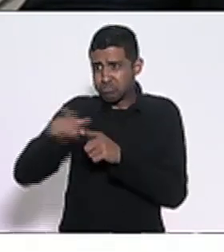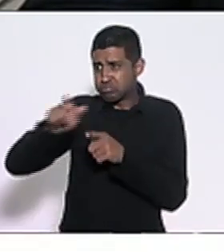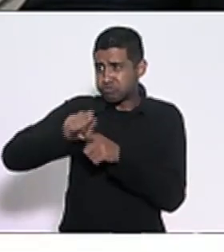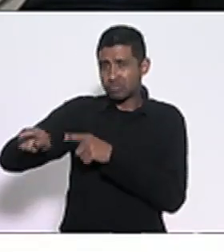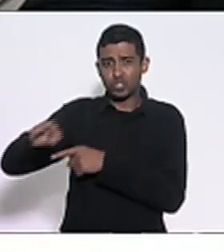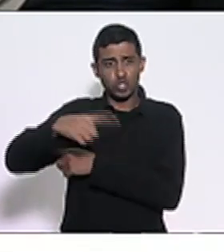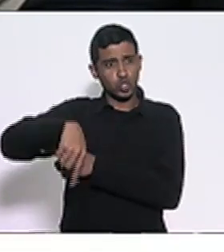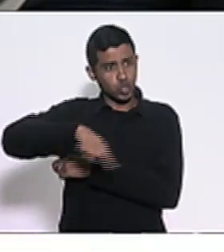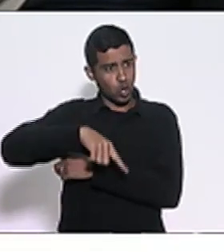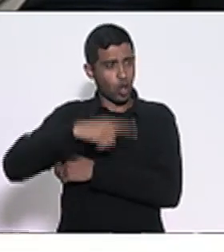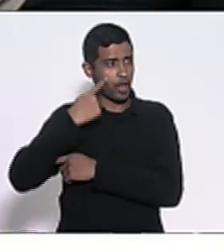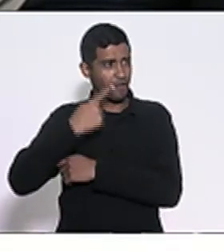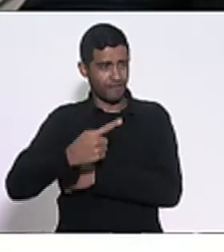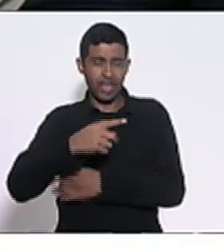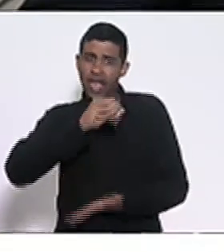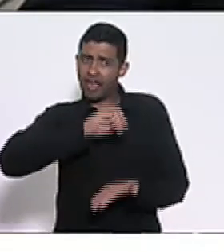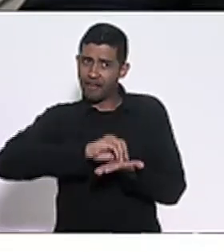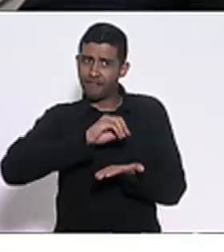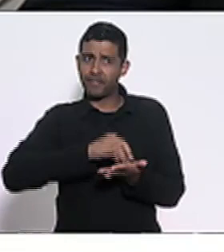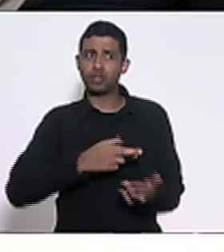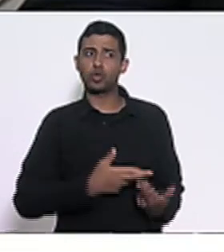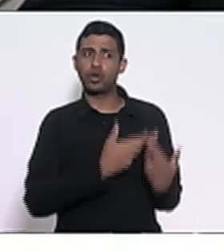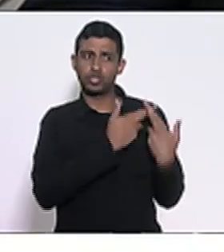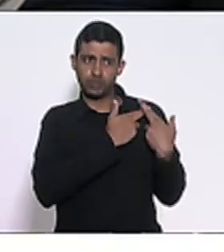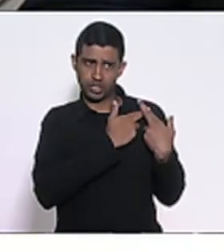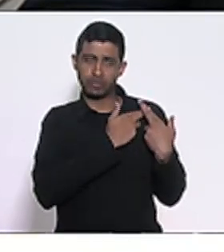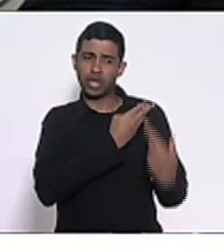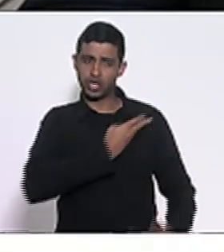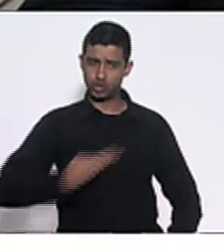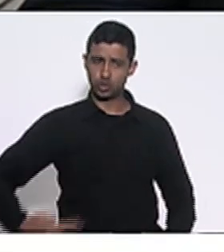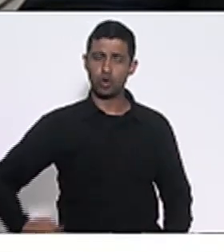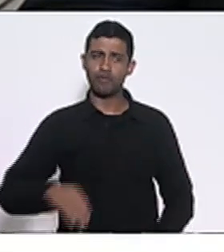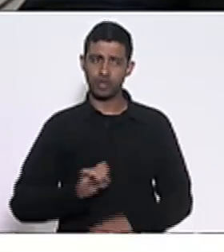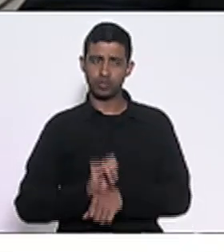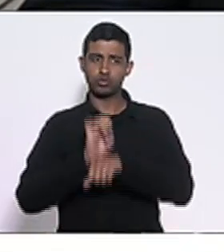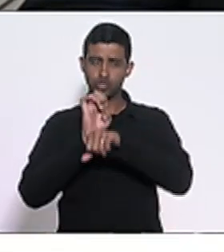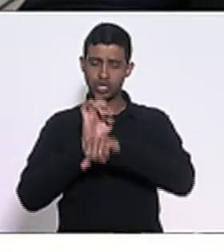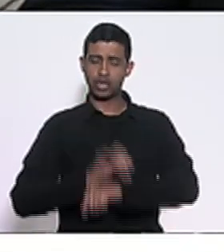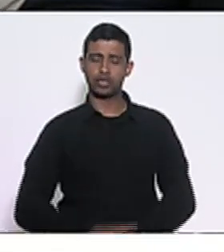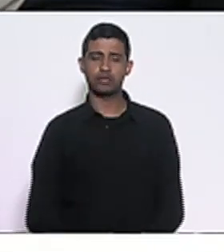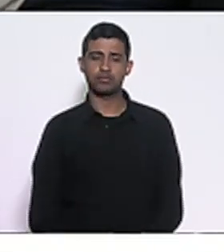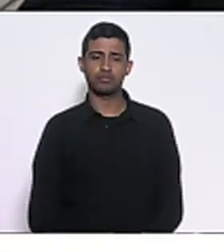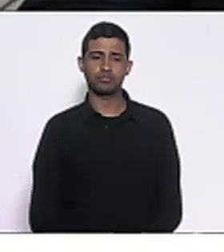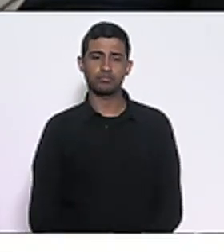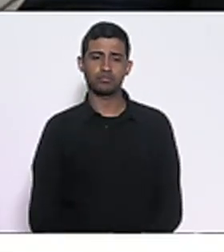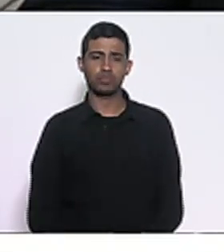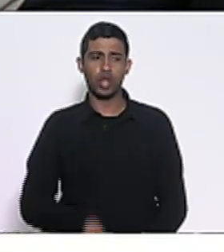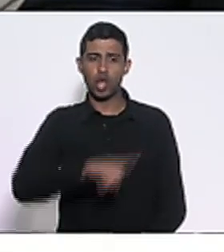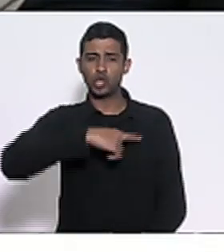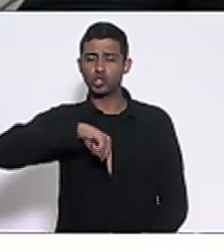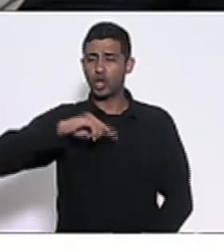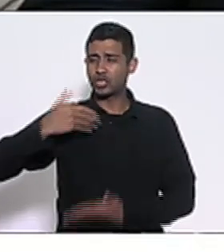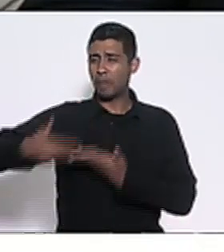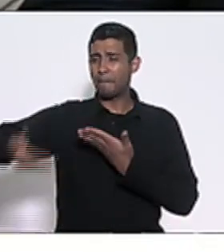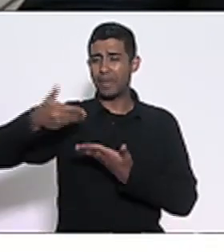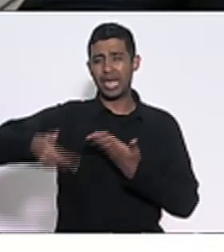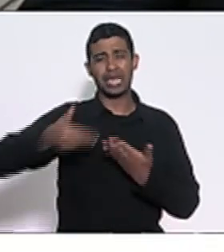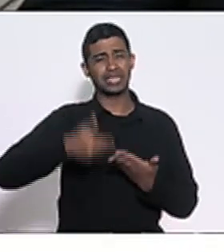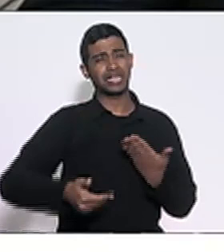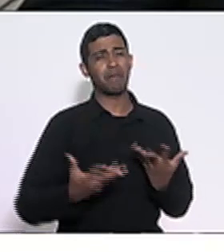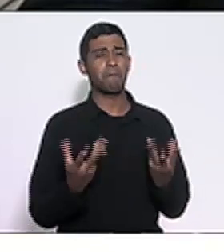responsabilidade enorme do governo do Estado, diga-se de passagem, governo passado. perdemos muitas